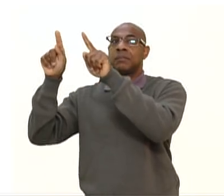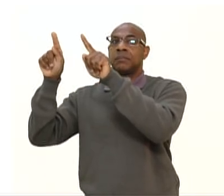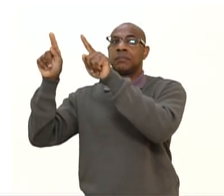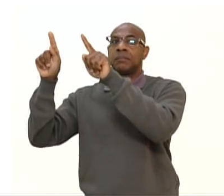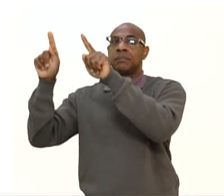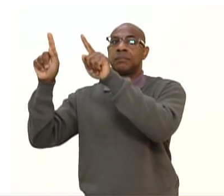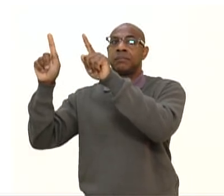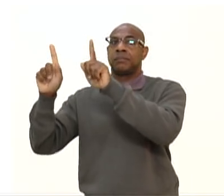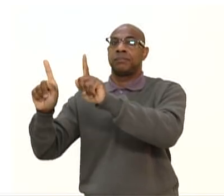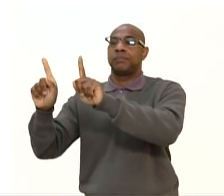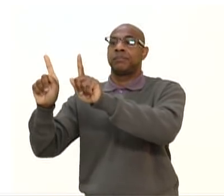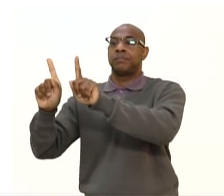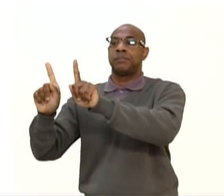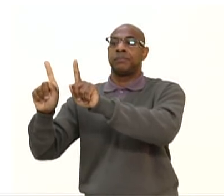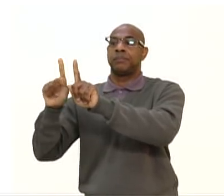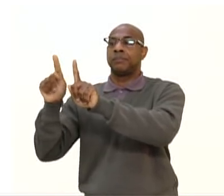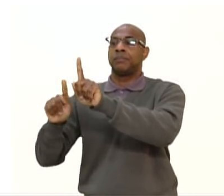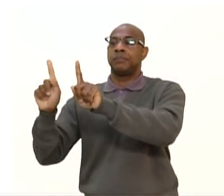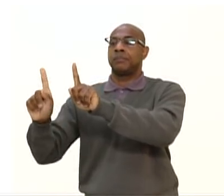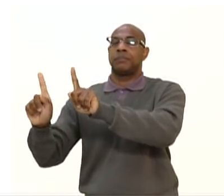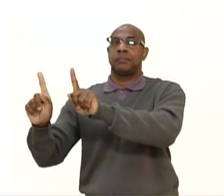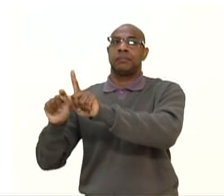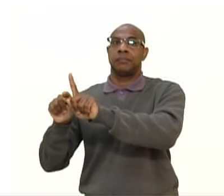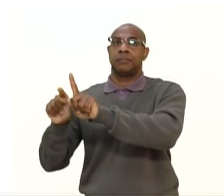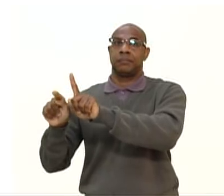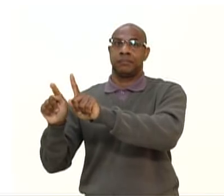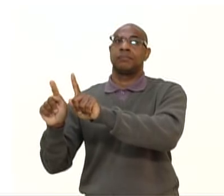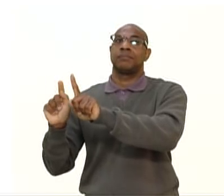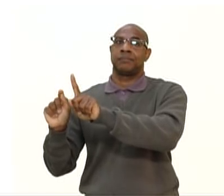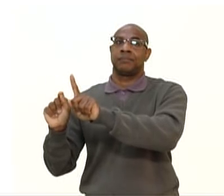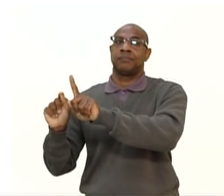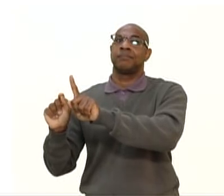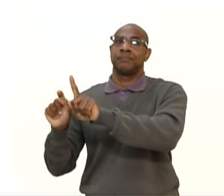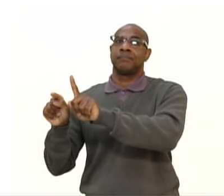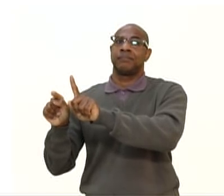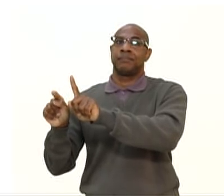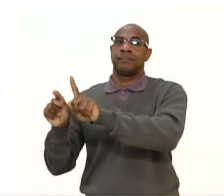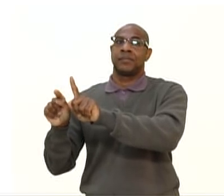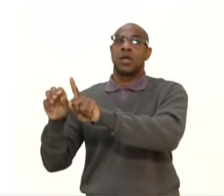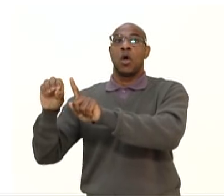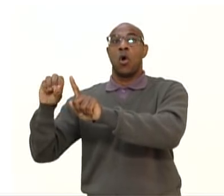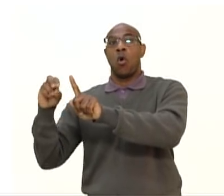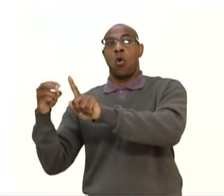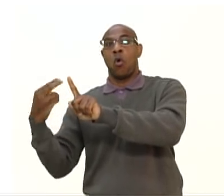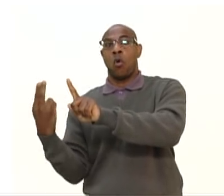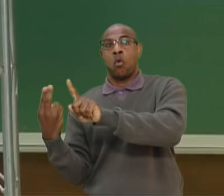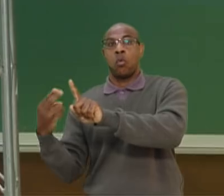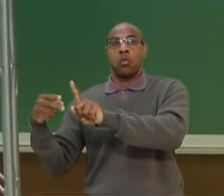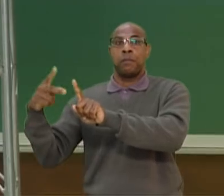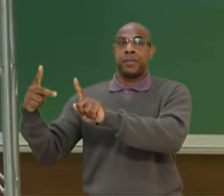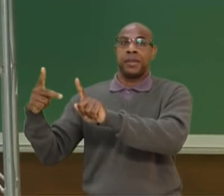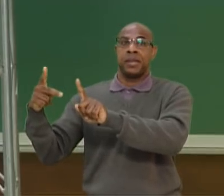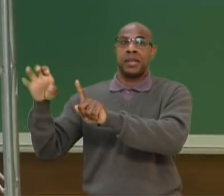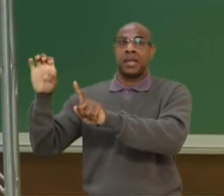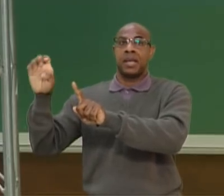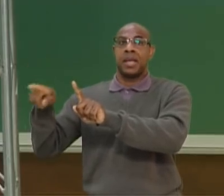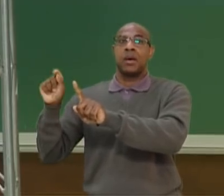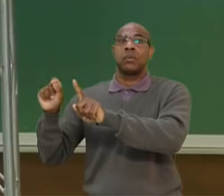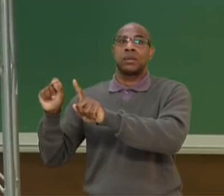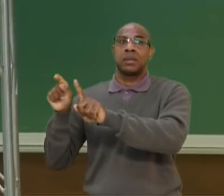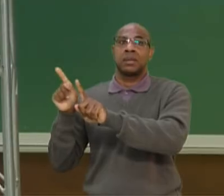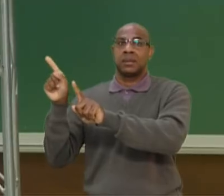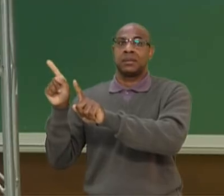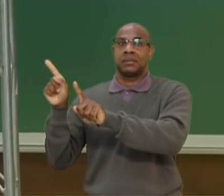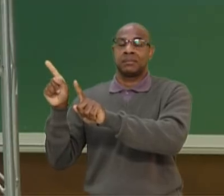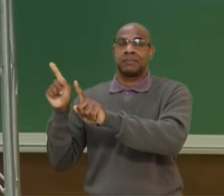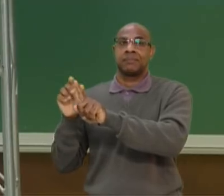eles. O módulo já é conhecido por nós, né? No módulo de um número, né? Que a gente tem lá, que o módulo número, por exemplo, módulo